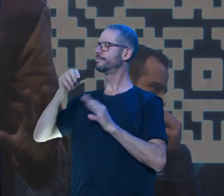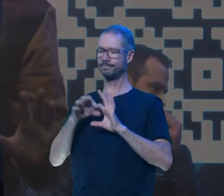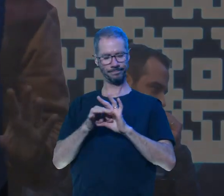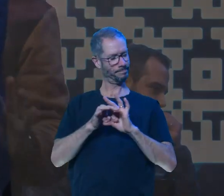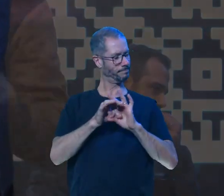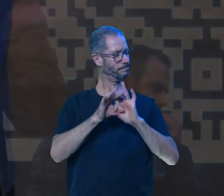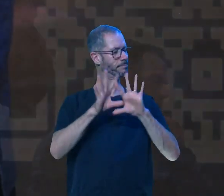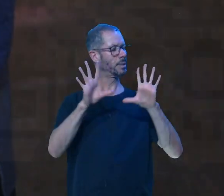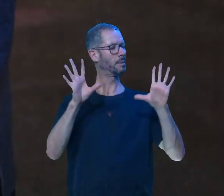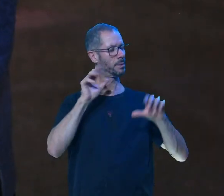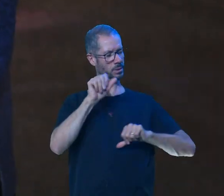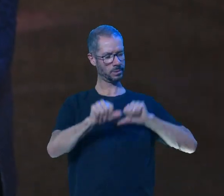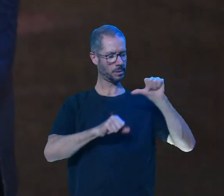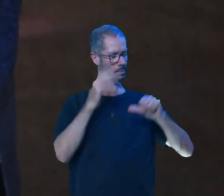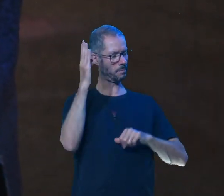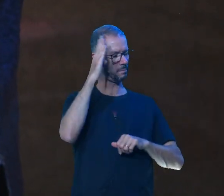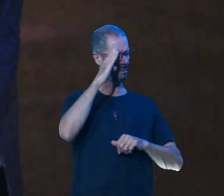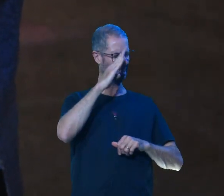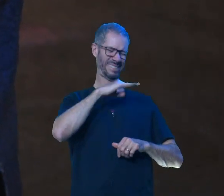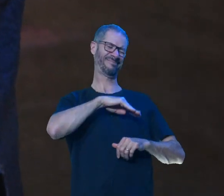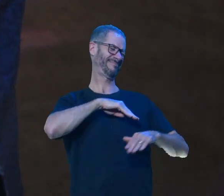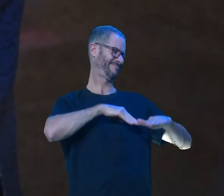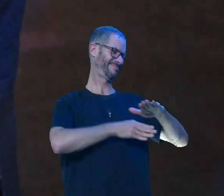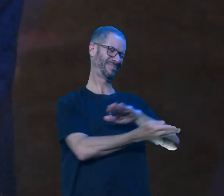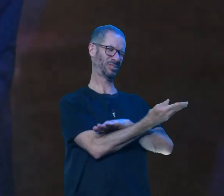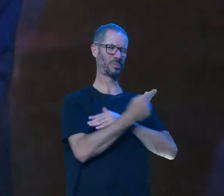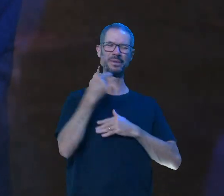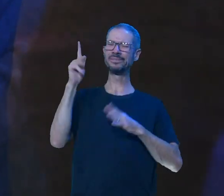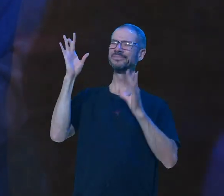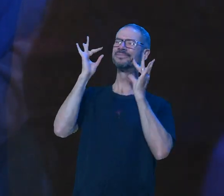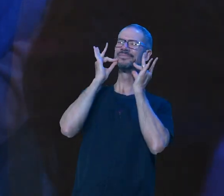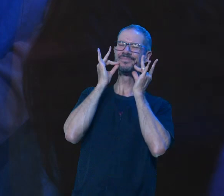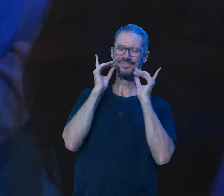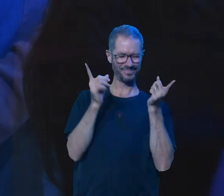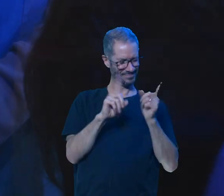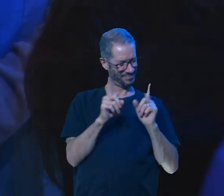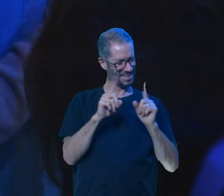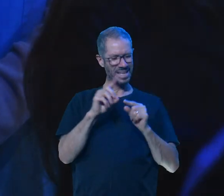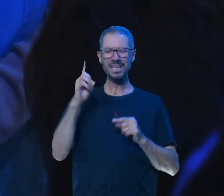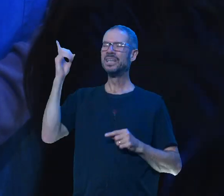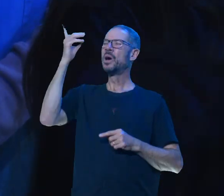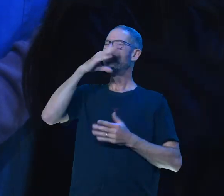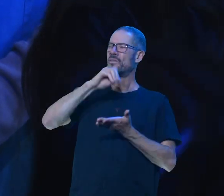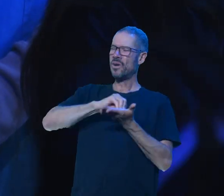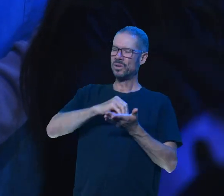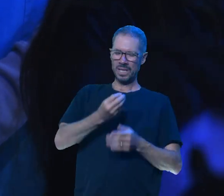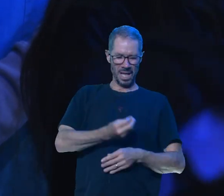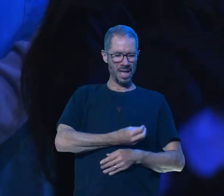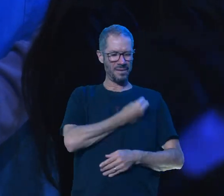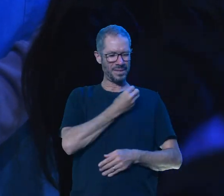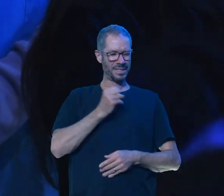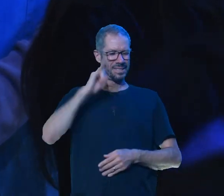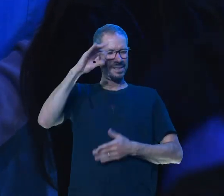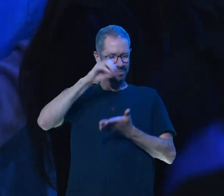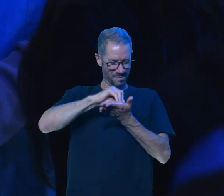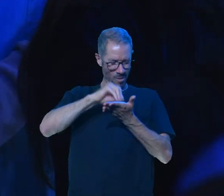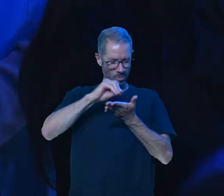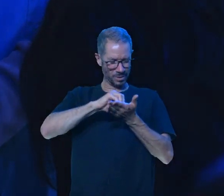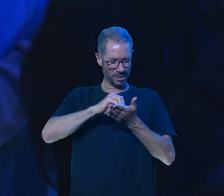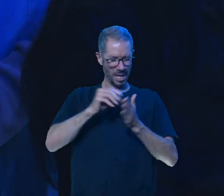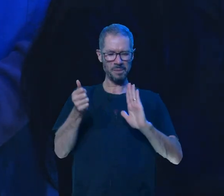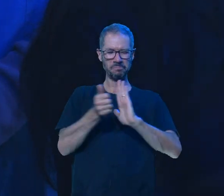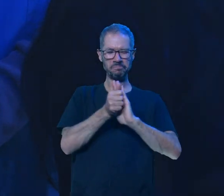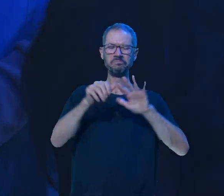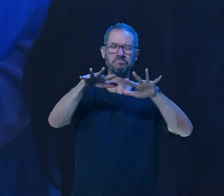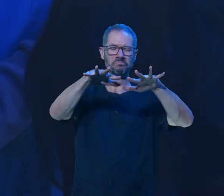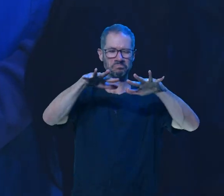jamais nos tornarmos mal acostumados com a tua presença, Deus. Sem a tua presença na nossa vida, sem a tua presença nesse templo, sem a tua